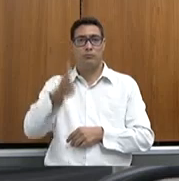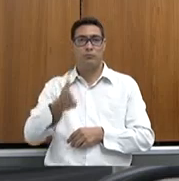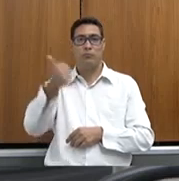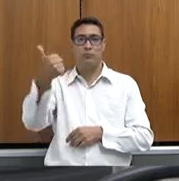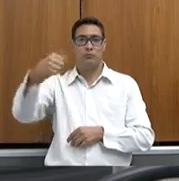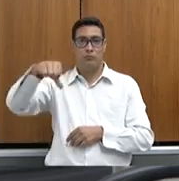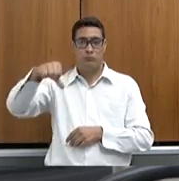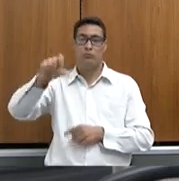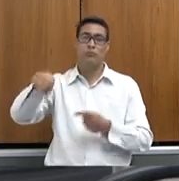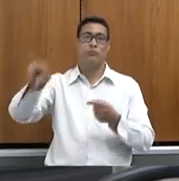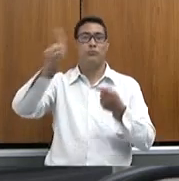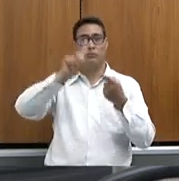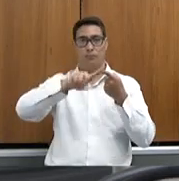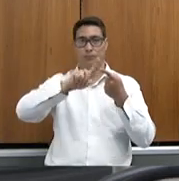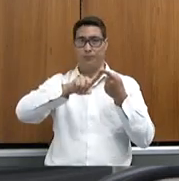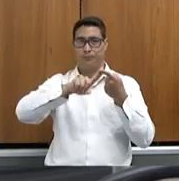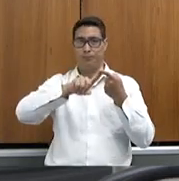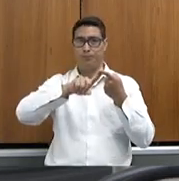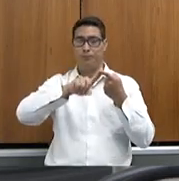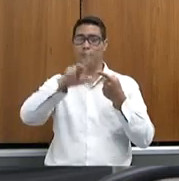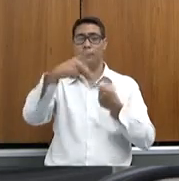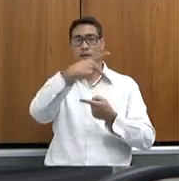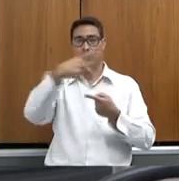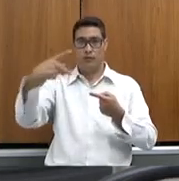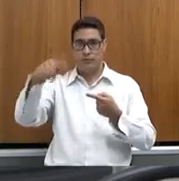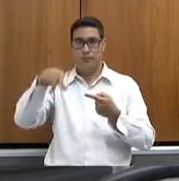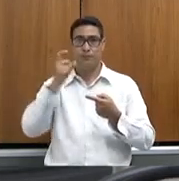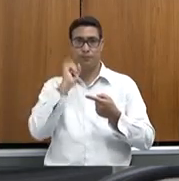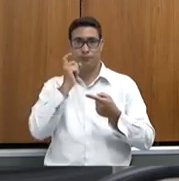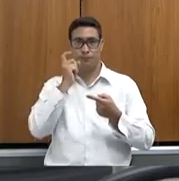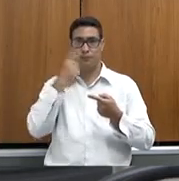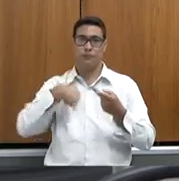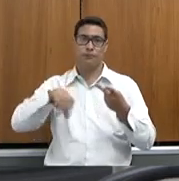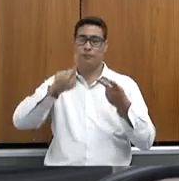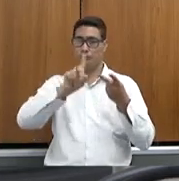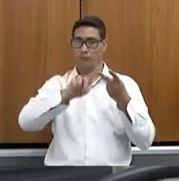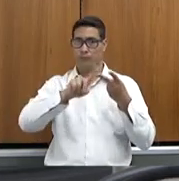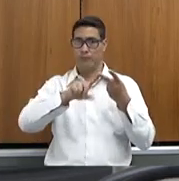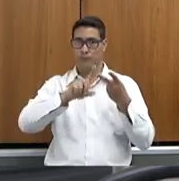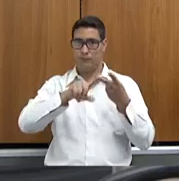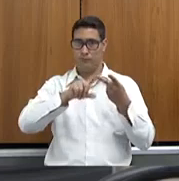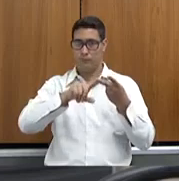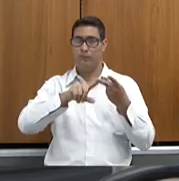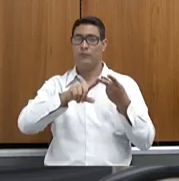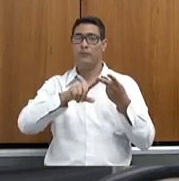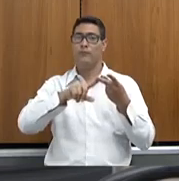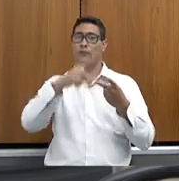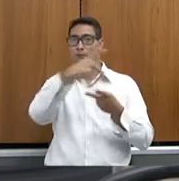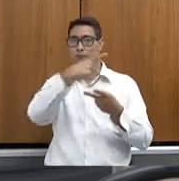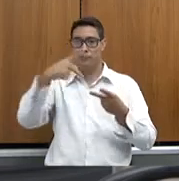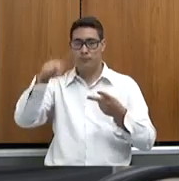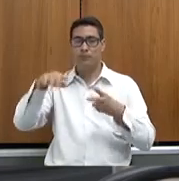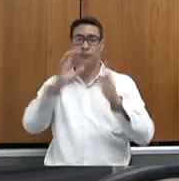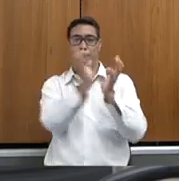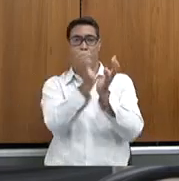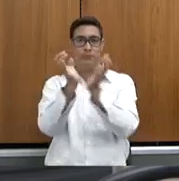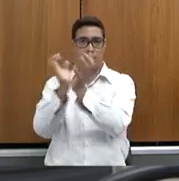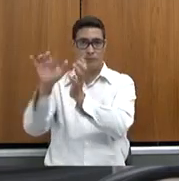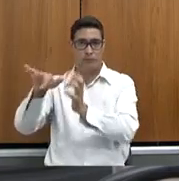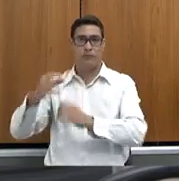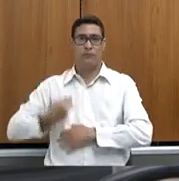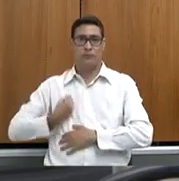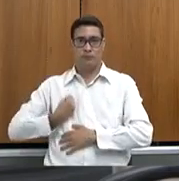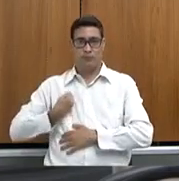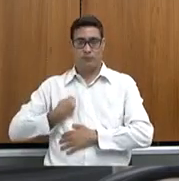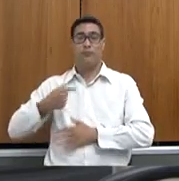na seguinte ordem. Presidente da reunião, posteriormente presidentes das comissões participantes